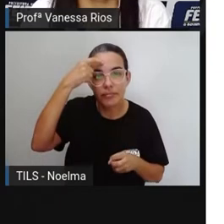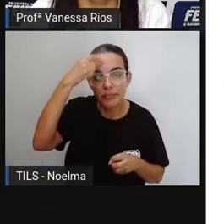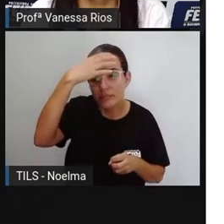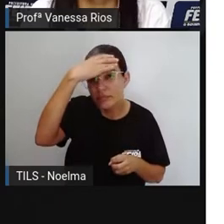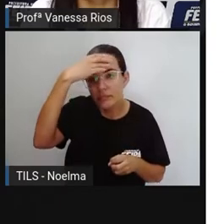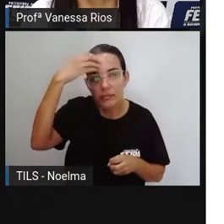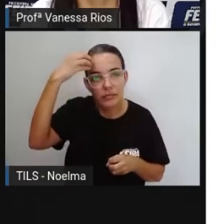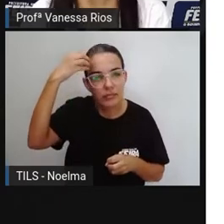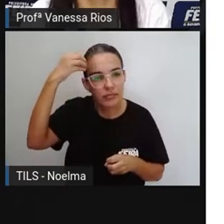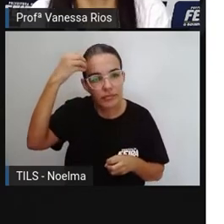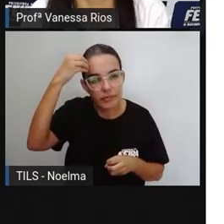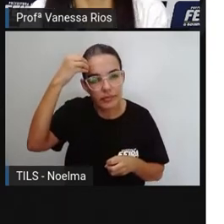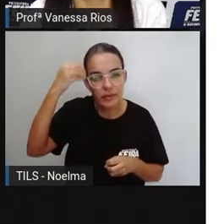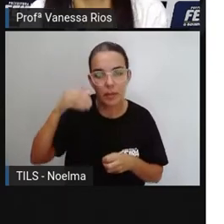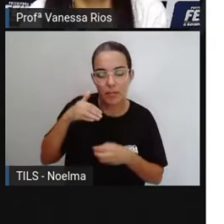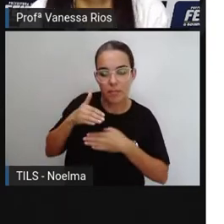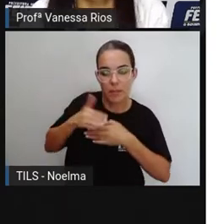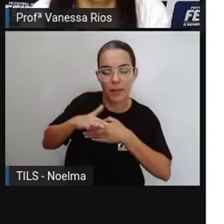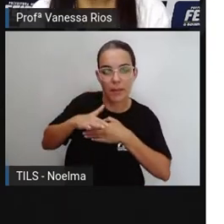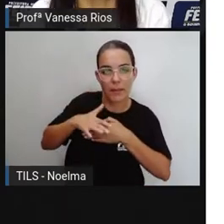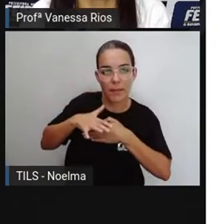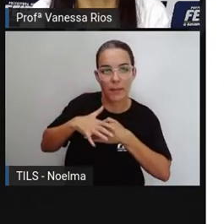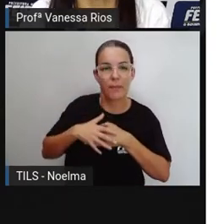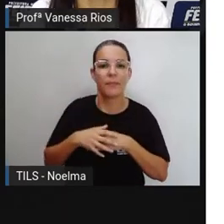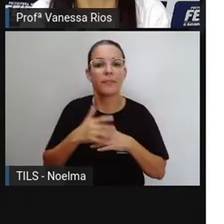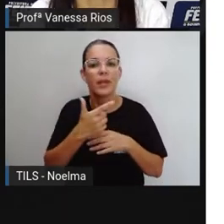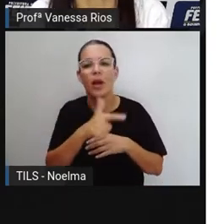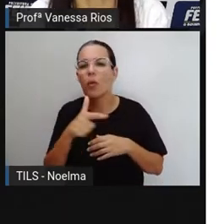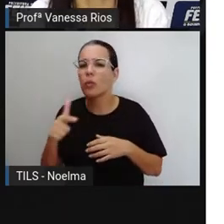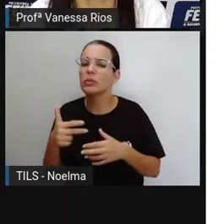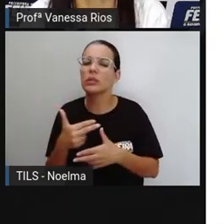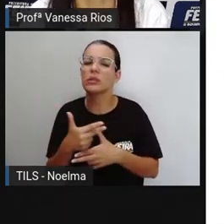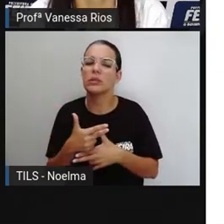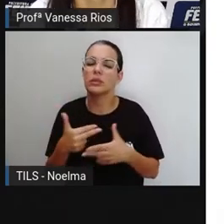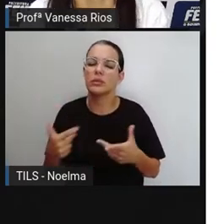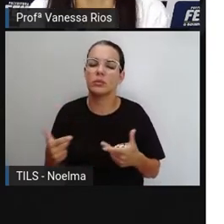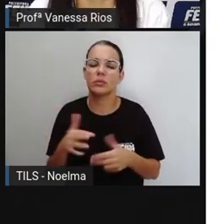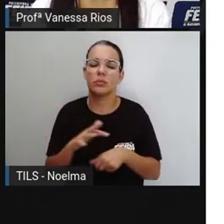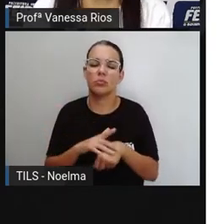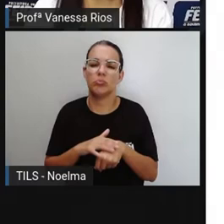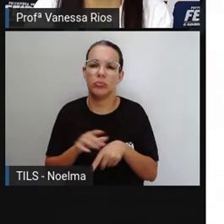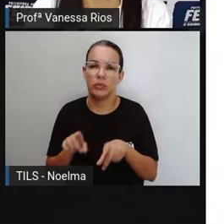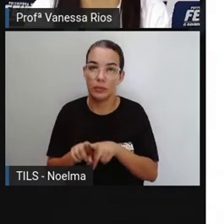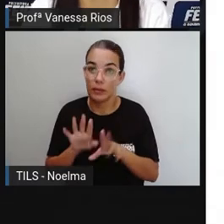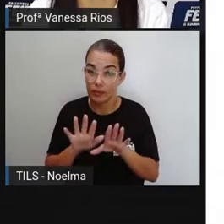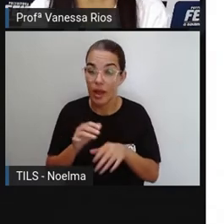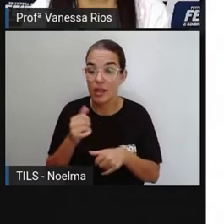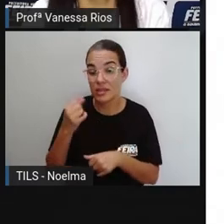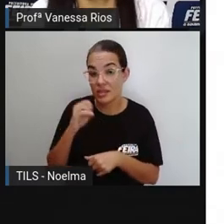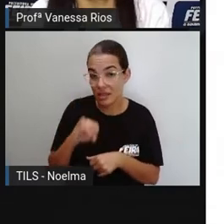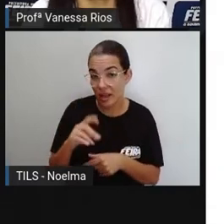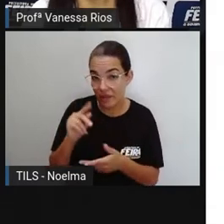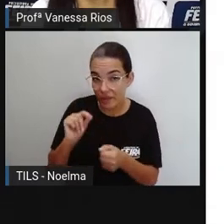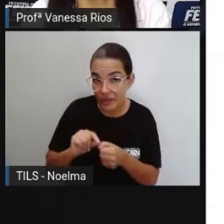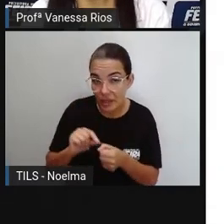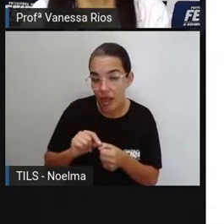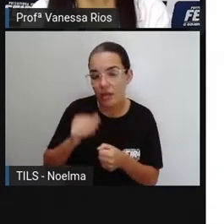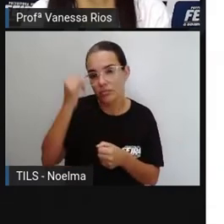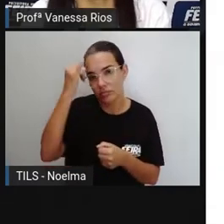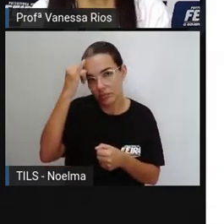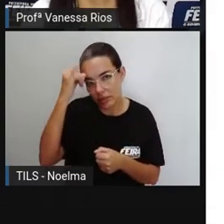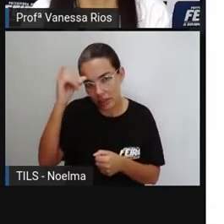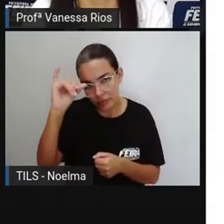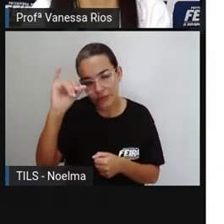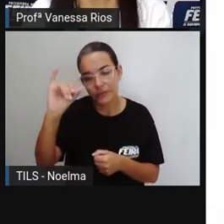como Parkinson e outras doenças aí que são incapacitantes. Então, a gente também observa